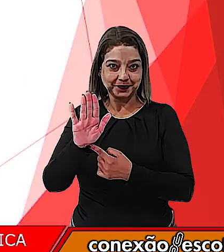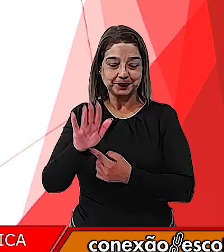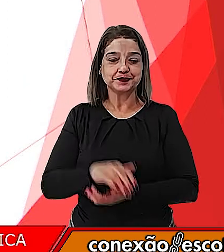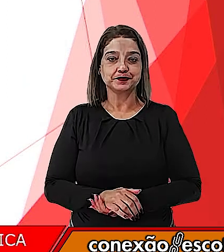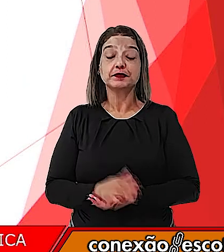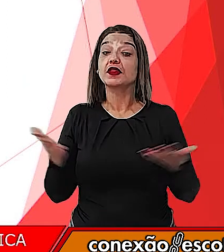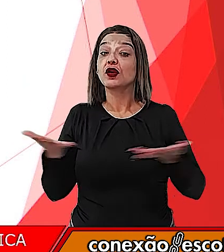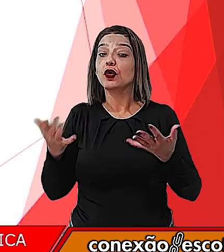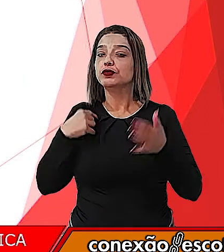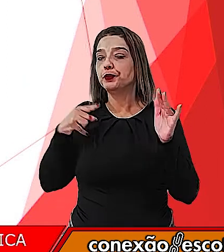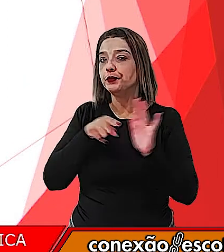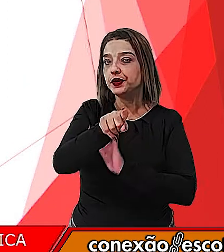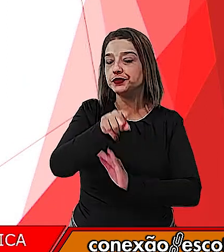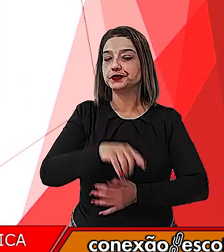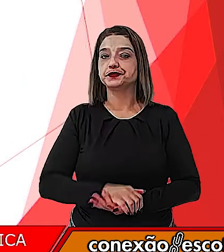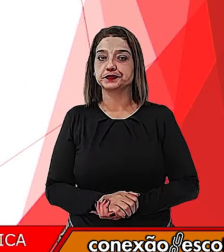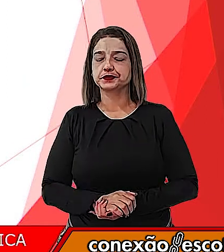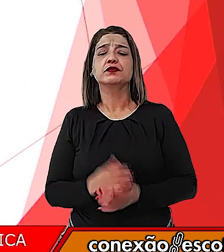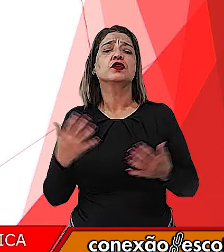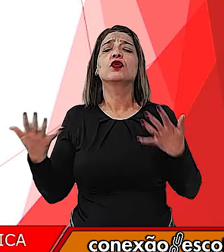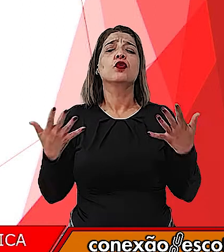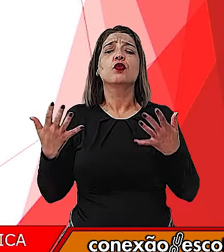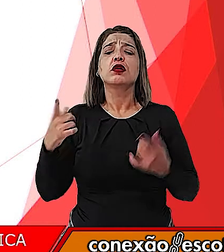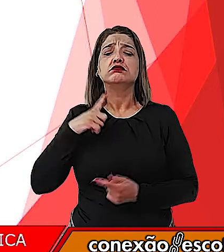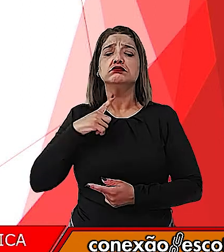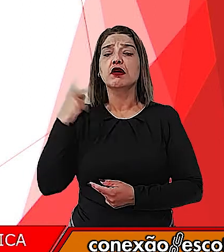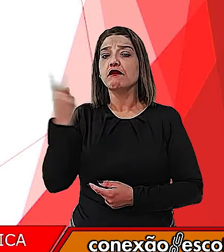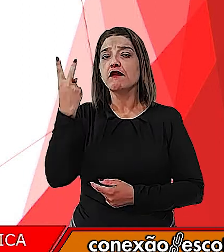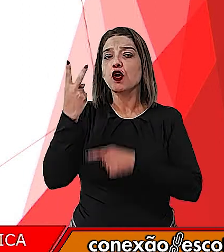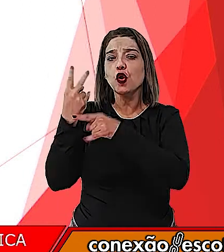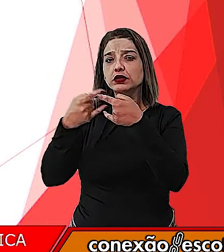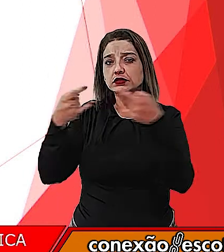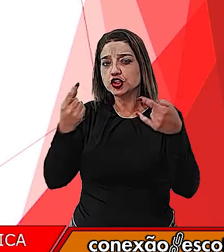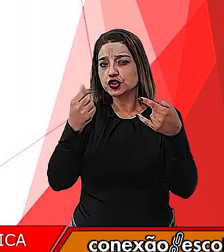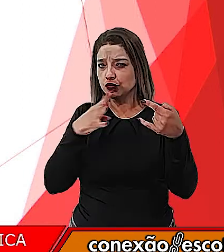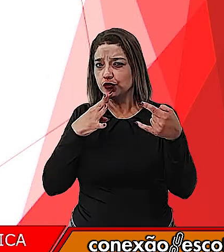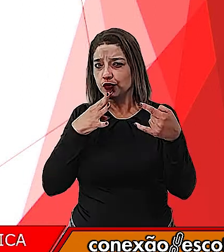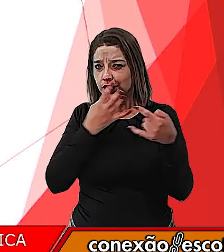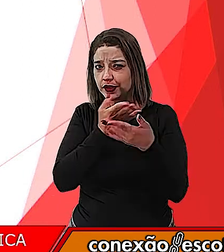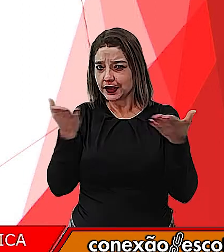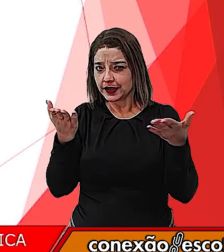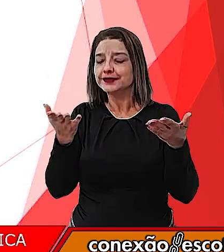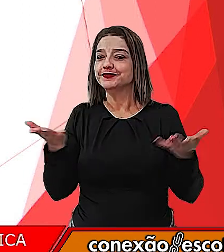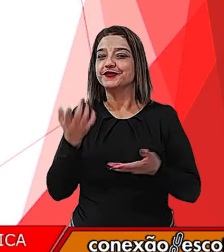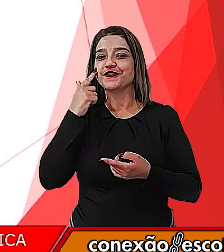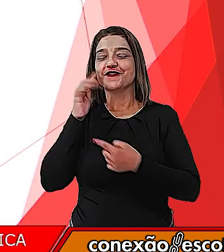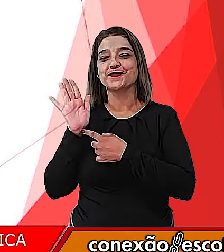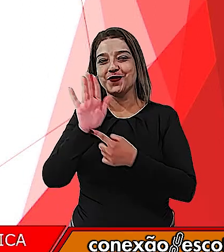Uma perguntinha para você. Quais os valores das cédulas do real? Você conhece? Então vamos